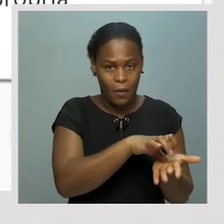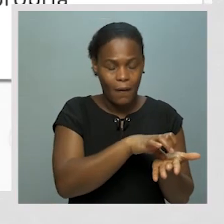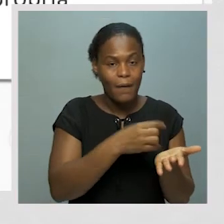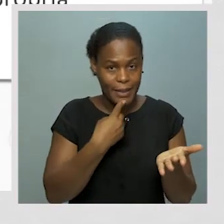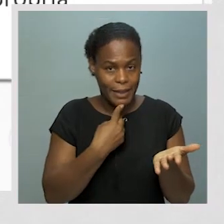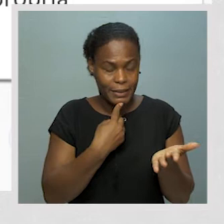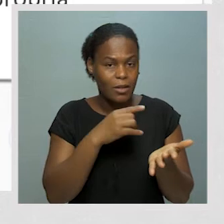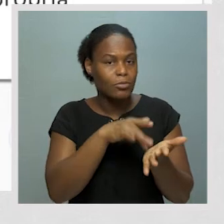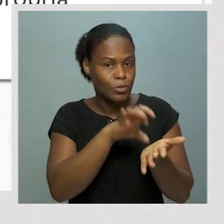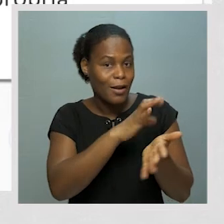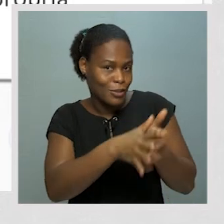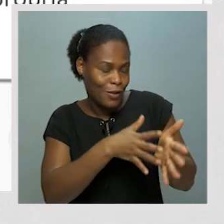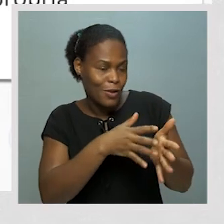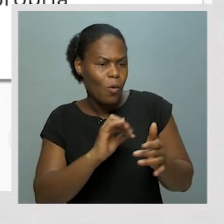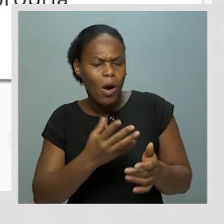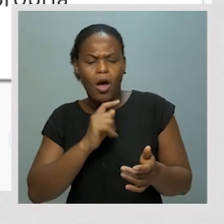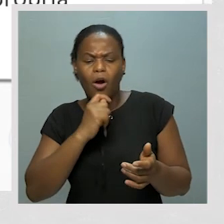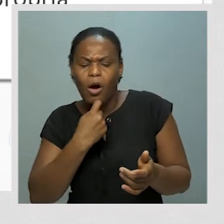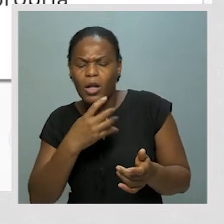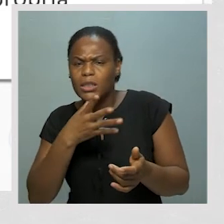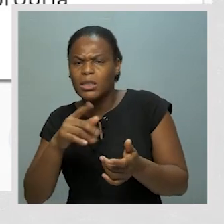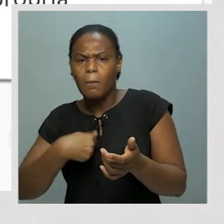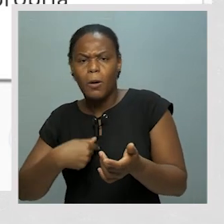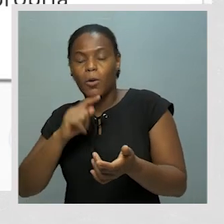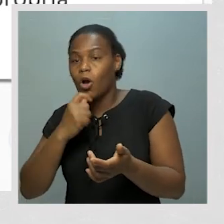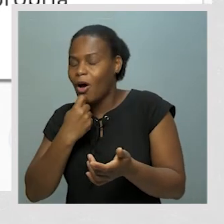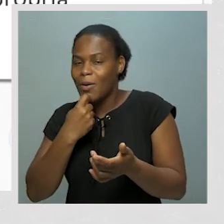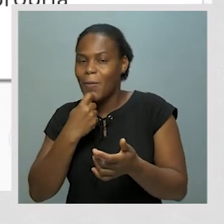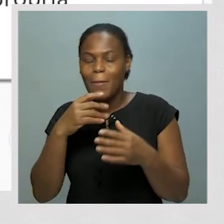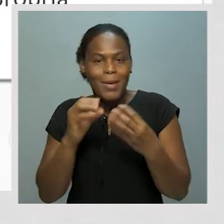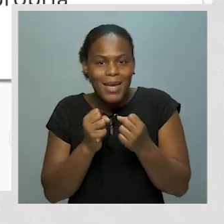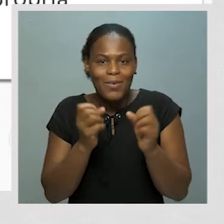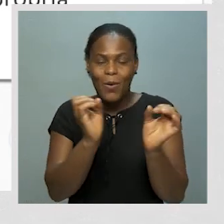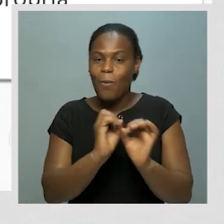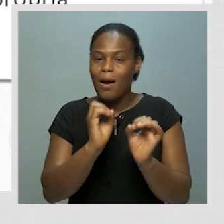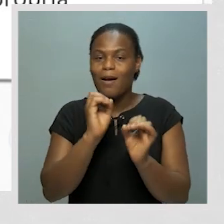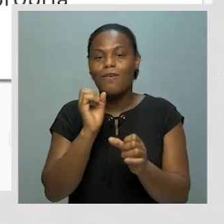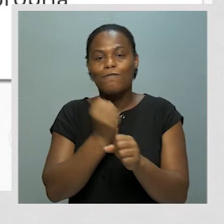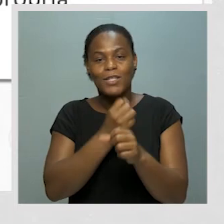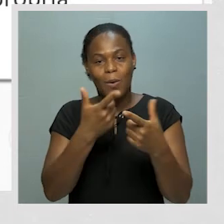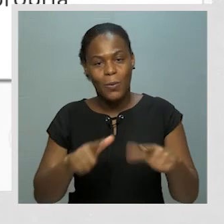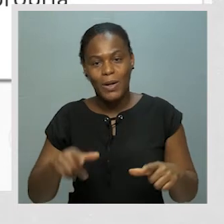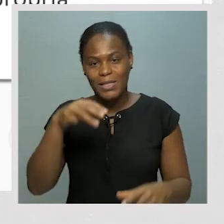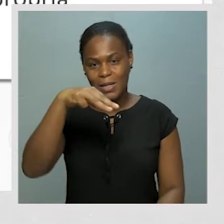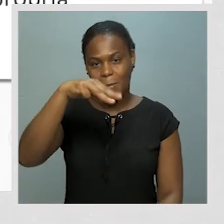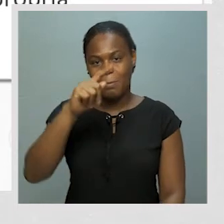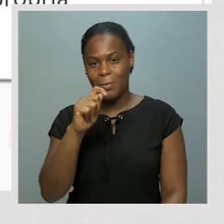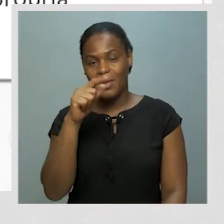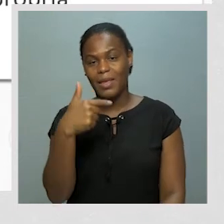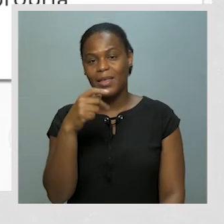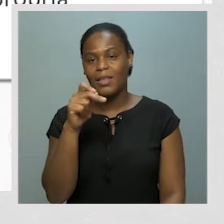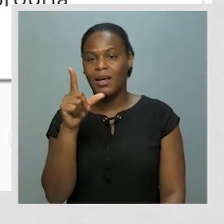se refere ao próprio código, não tenha medo de chegar a esta conclusão. Função de linguagem